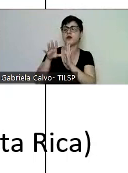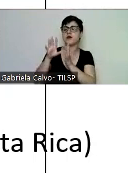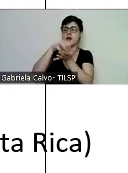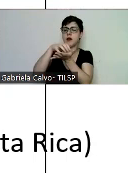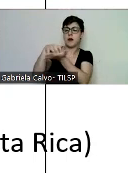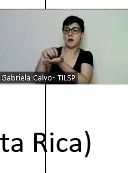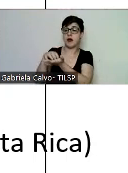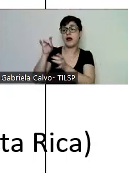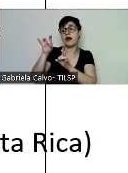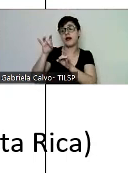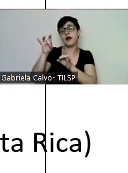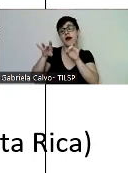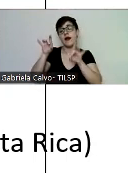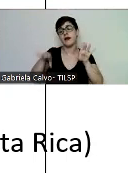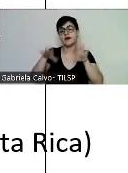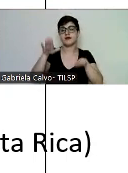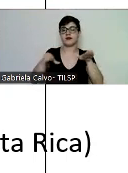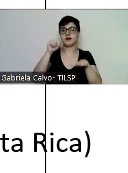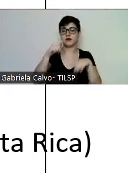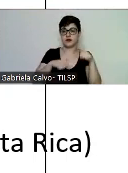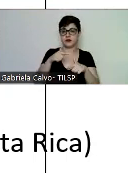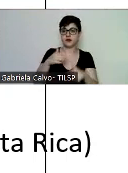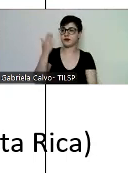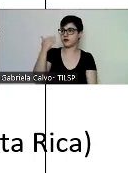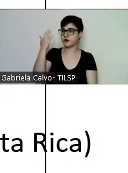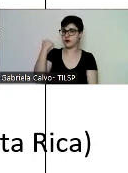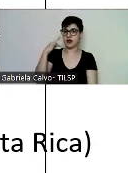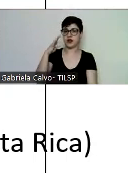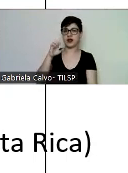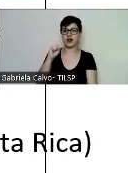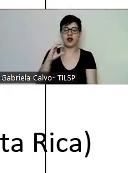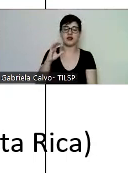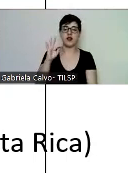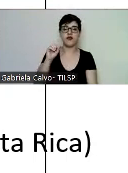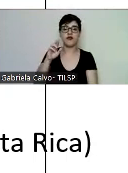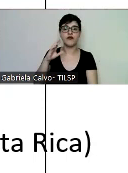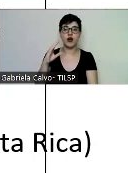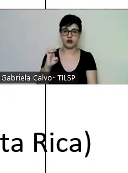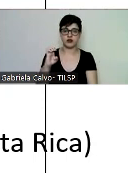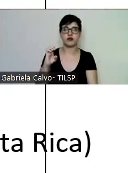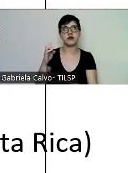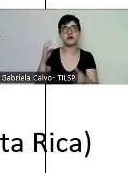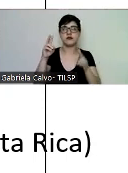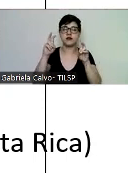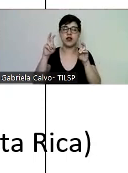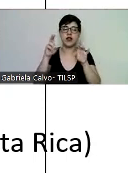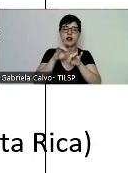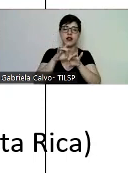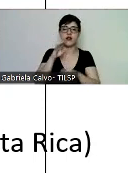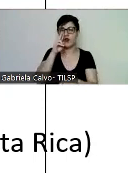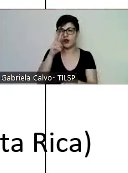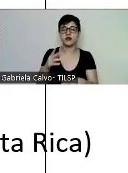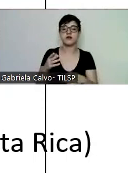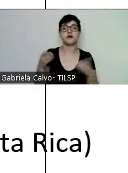tarefas específicas né uma coisa que antigamente chamava testo hoje são forças tarefas né hoje são comitês permanentes